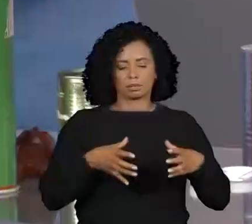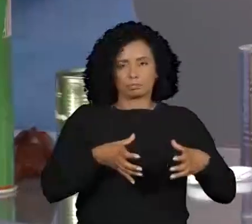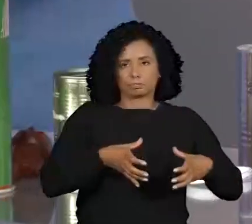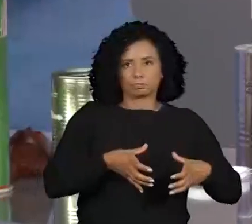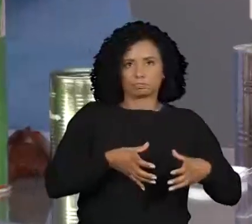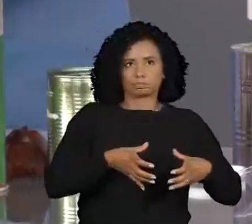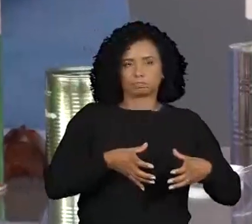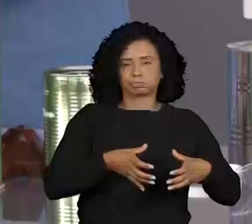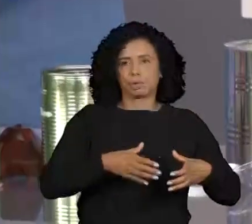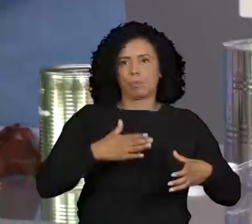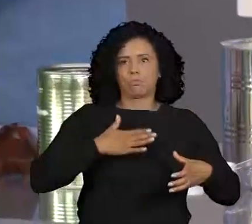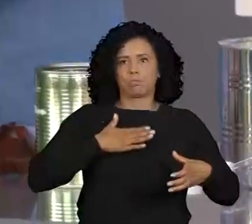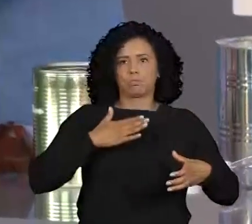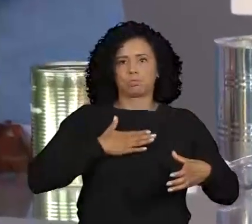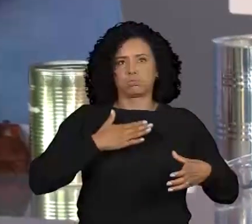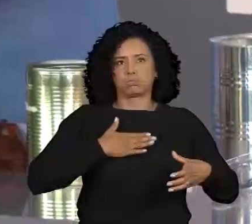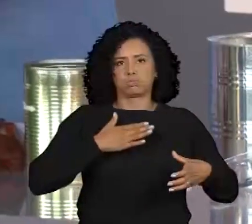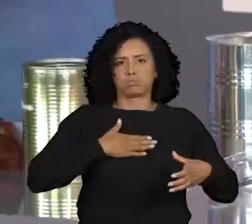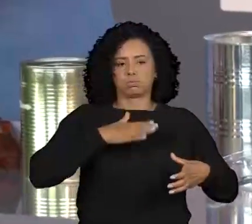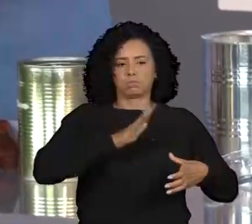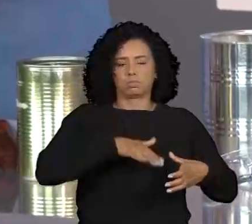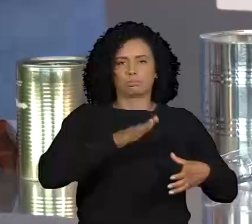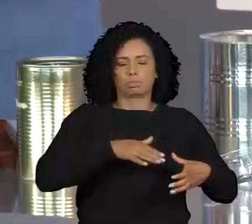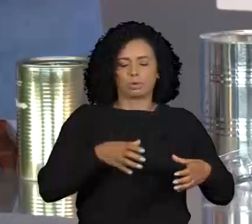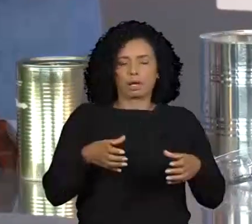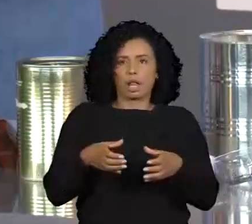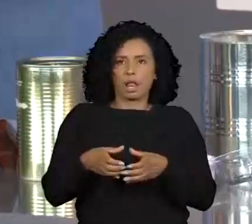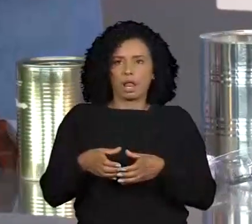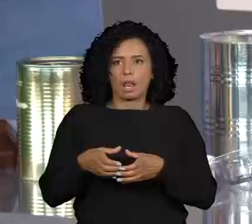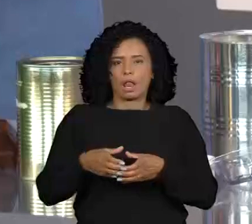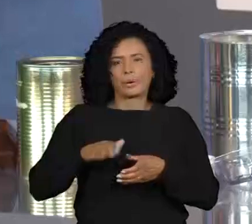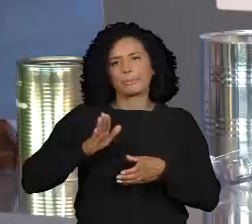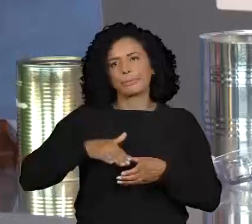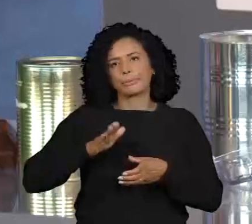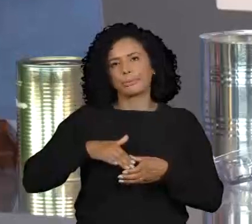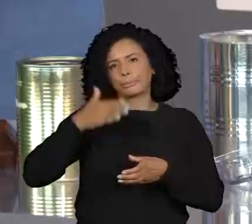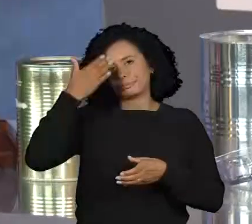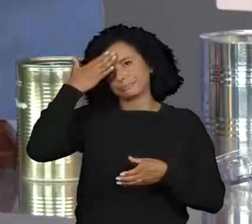aqui mais grave e uma parte mais aguda